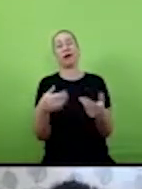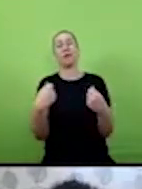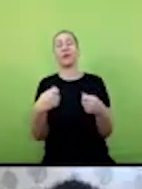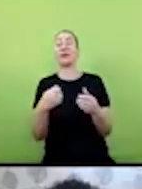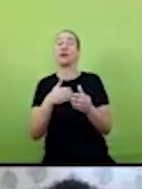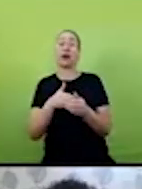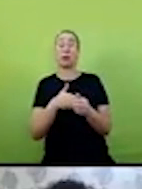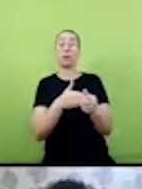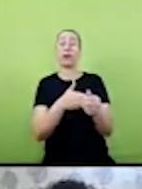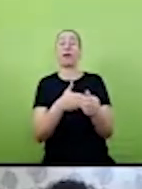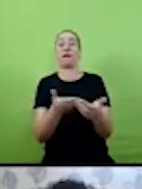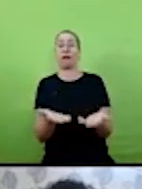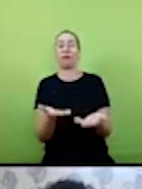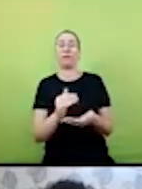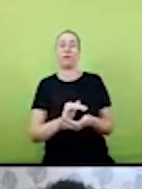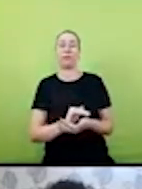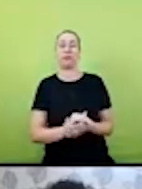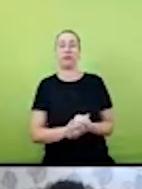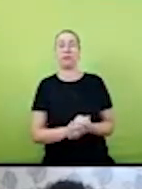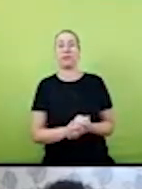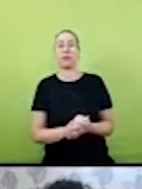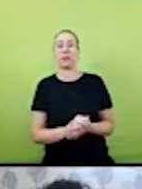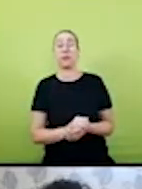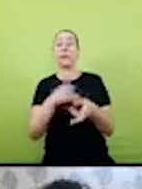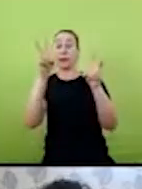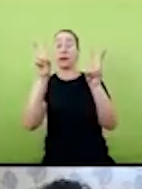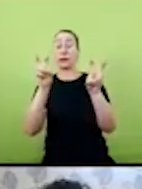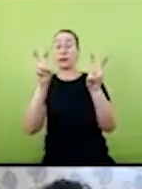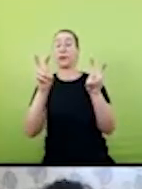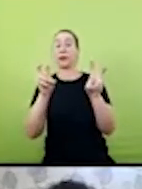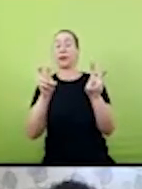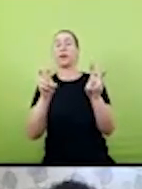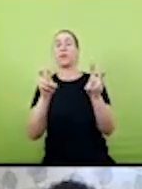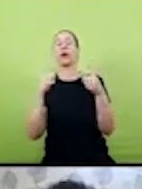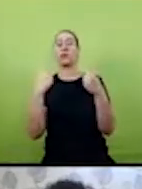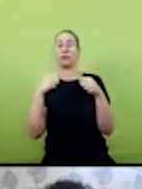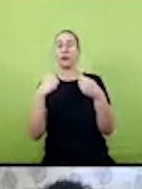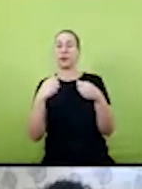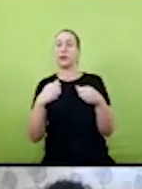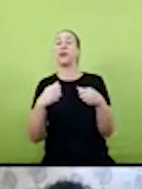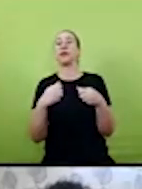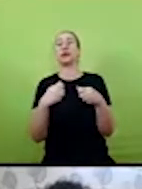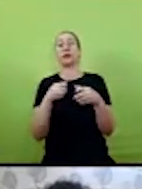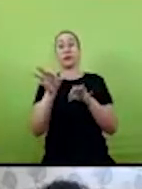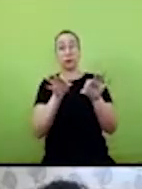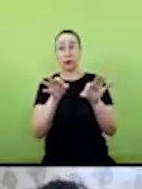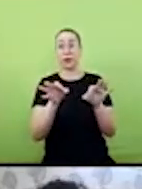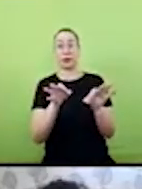né? Mas lembrando que é um tema que nem todas as pessoas estão preparadas até